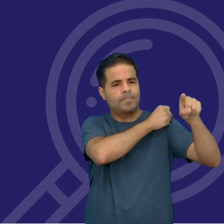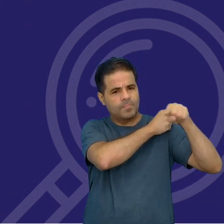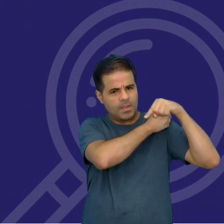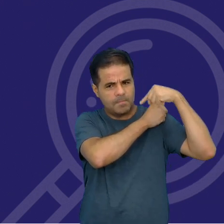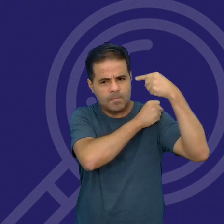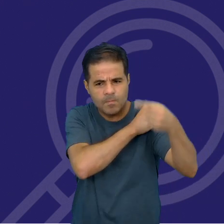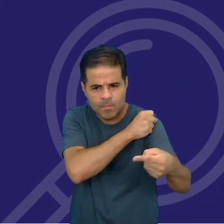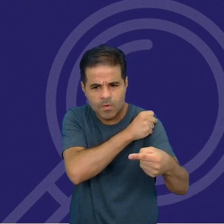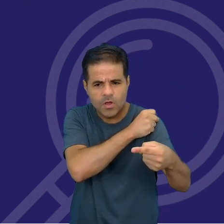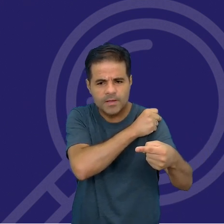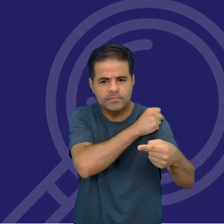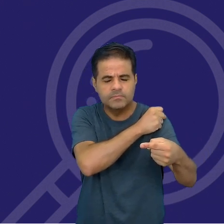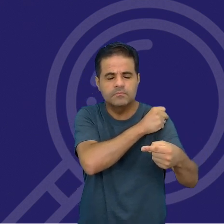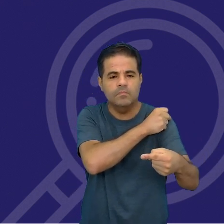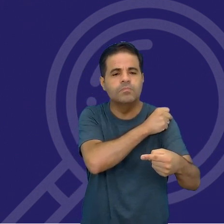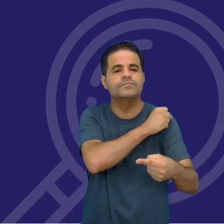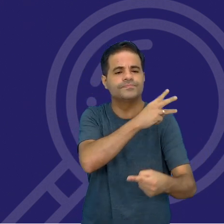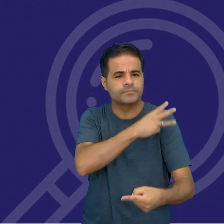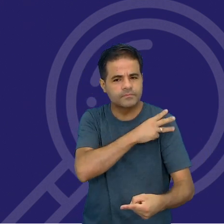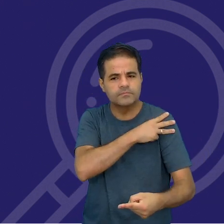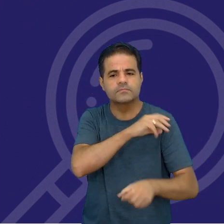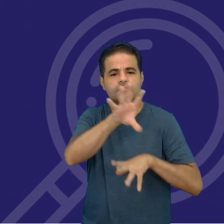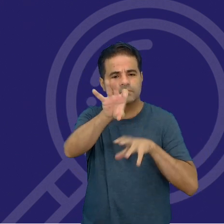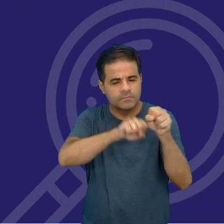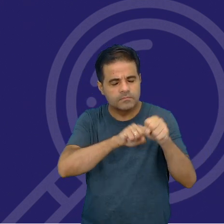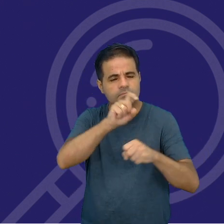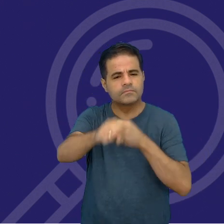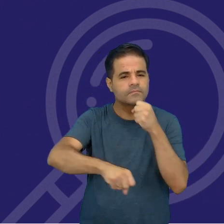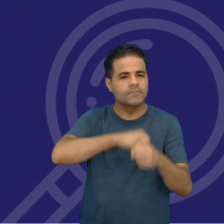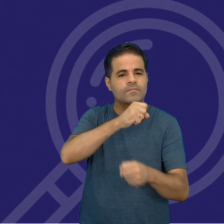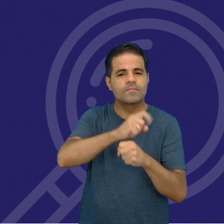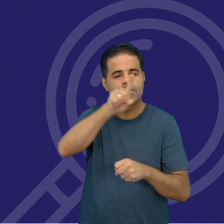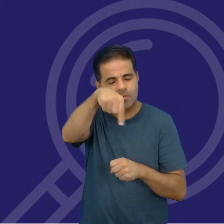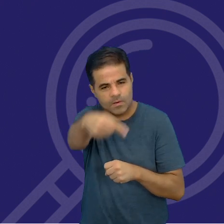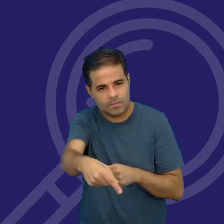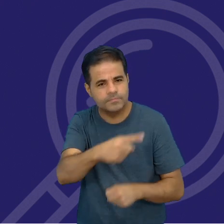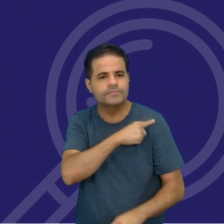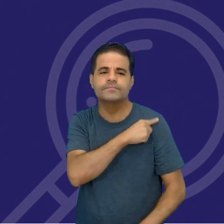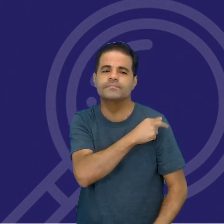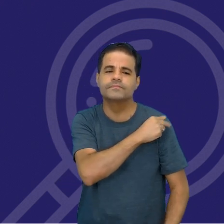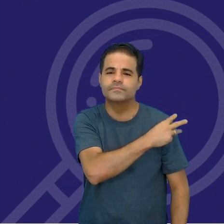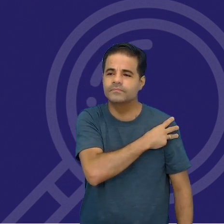ano, o 8º ano do ensino fundamental e depois a terceira série do ensino médio.